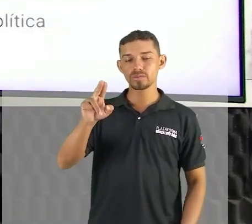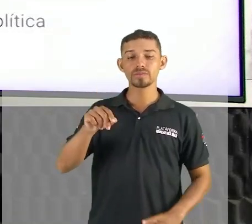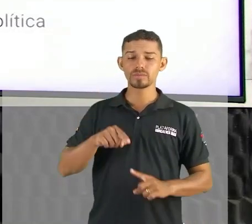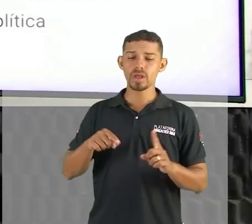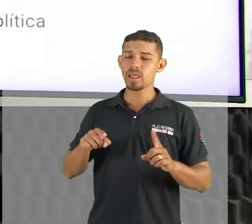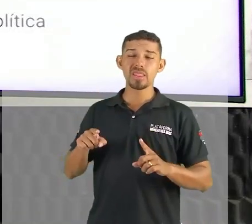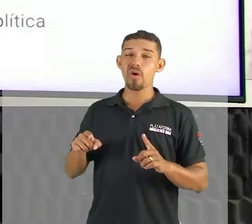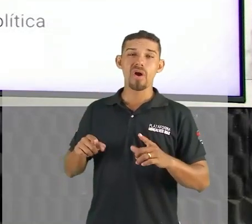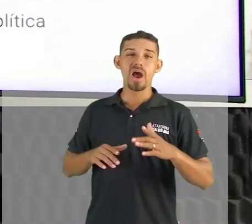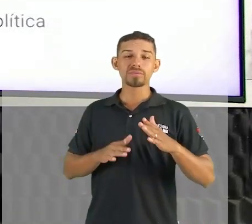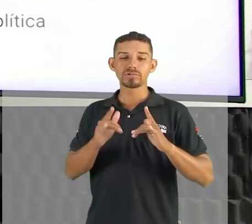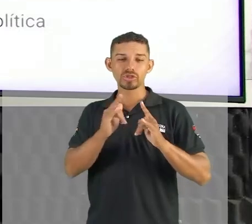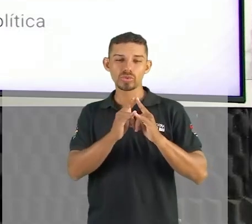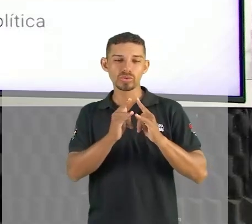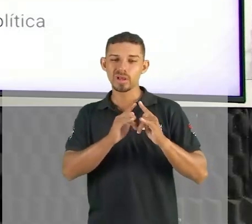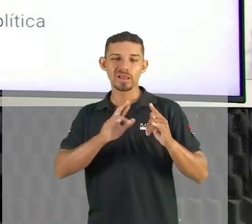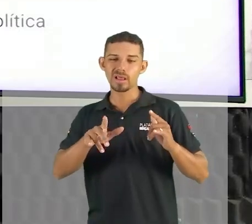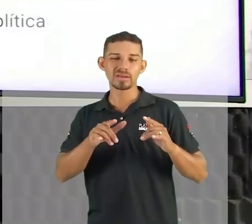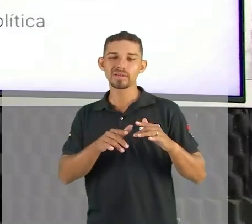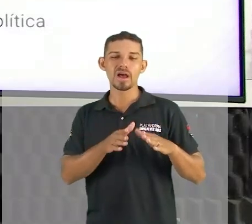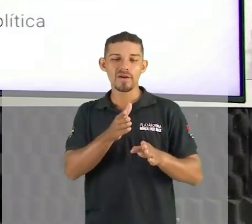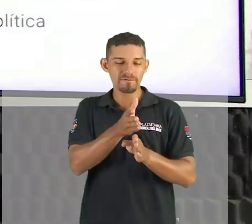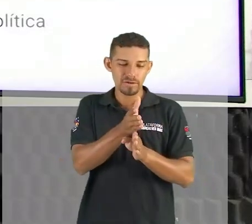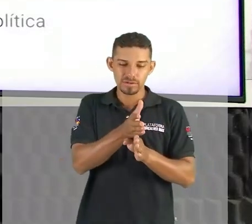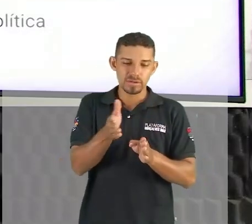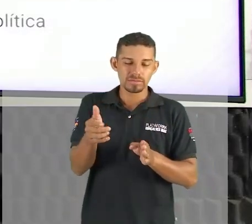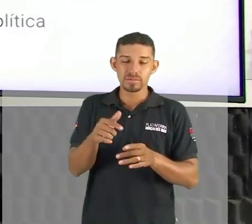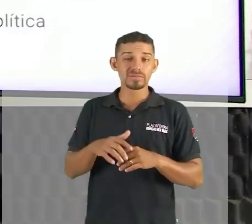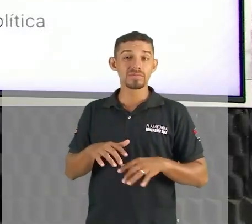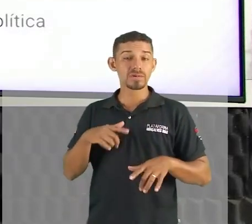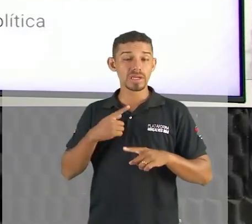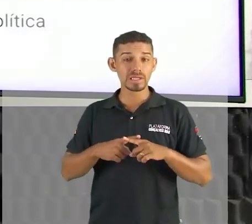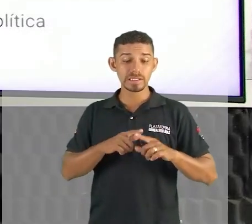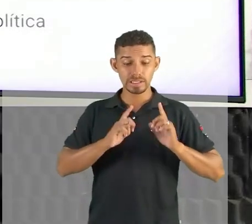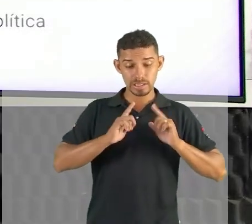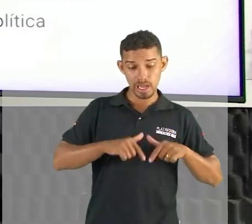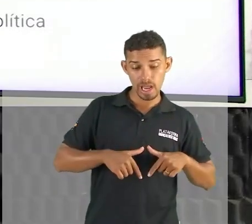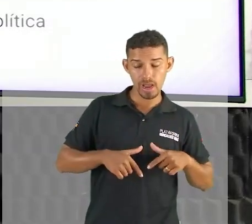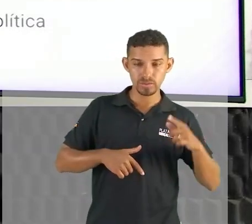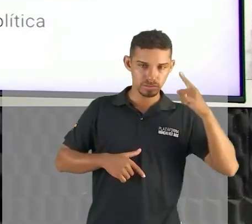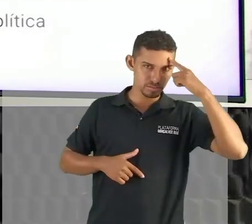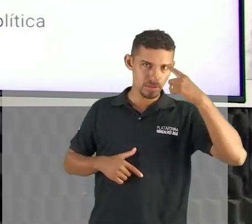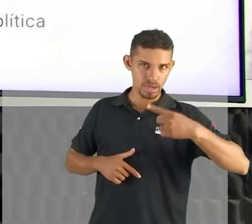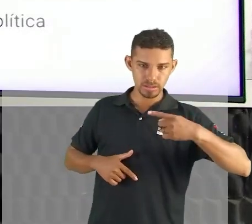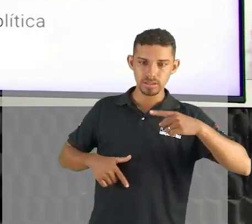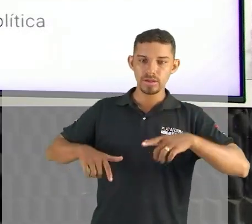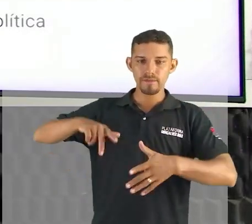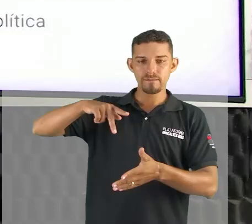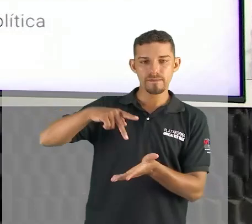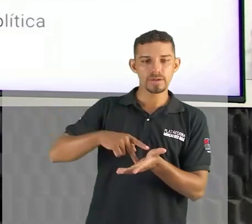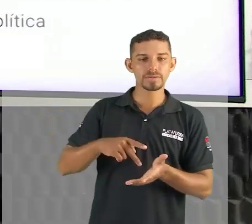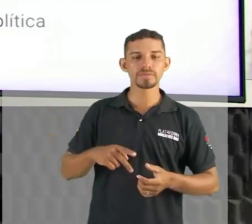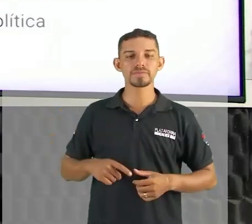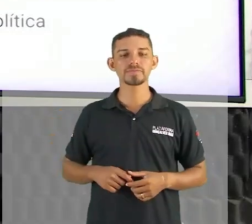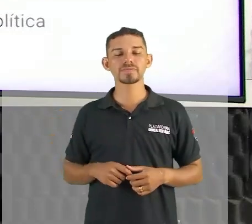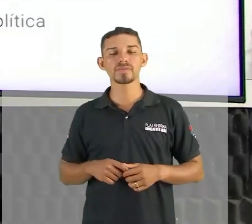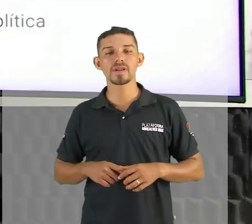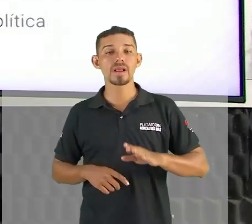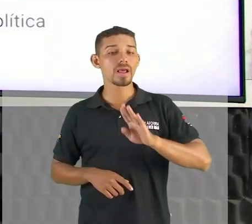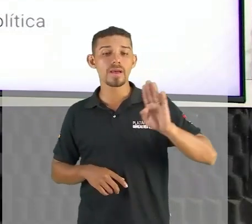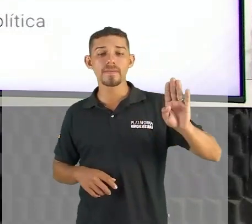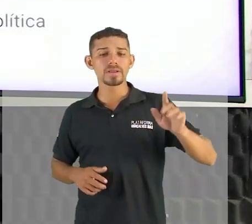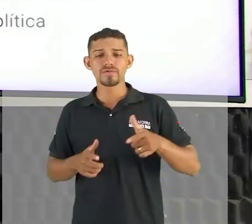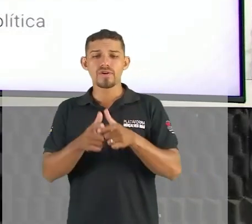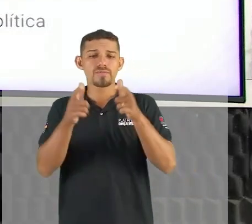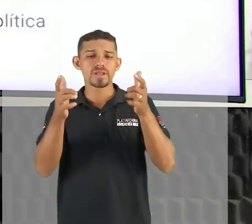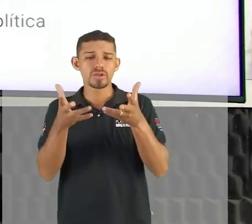é uma delimitação institucional em relação às fronteiras, até porque ali Israel comanda ali, de fato, todas aquelas fronteiras ali. Não